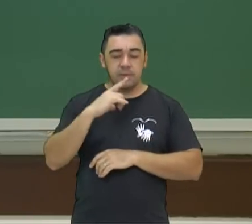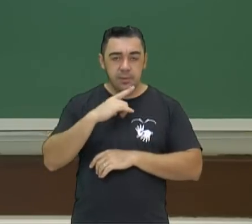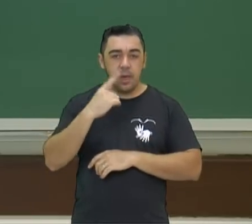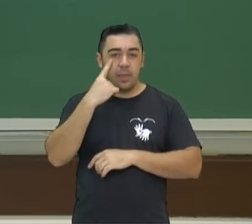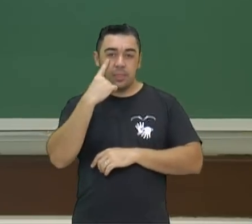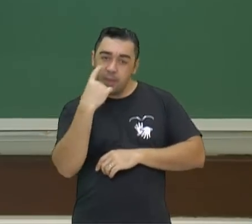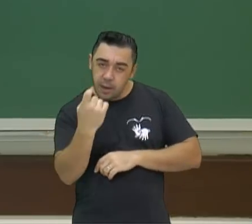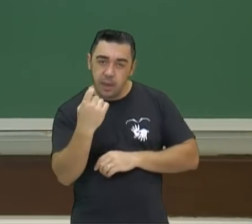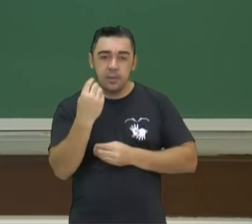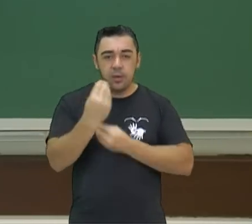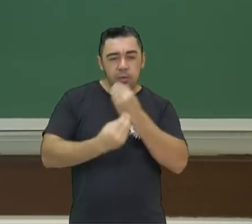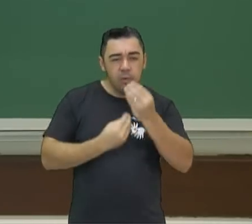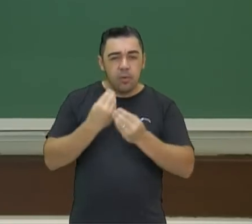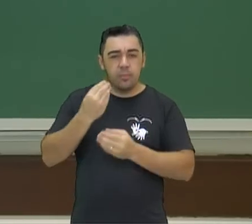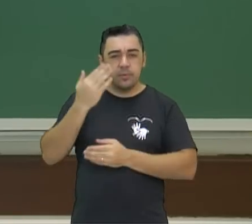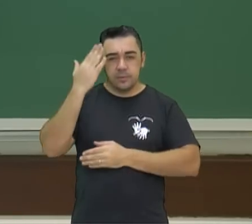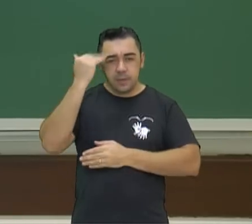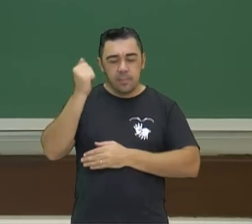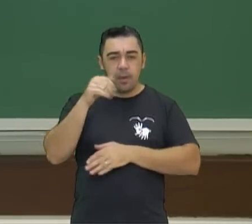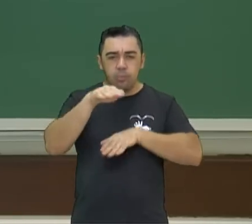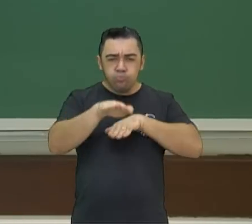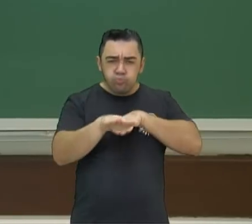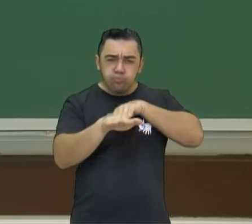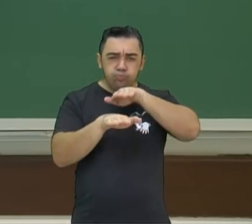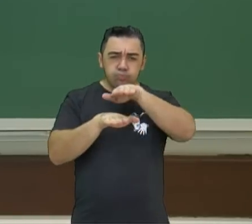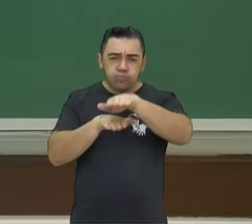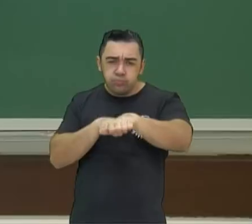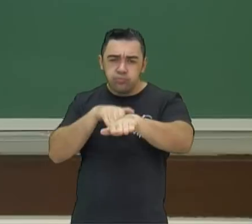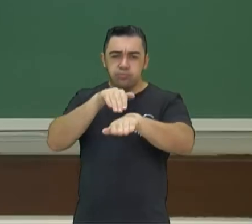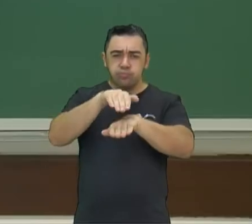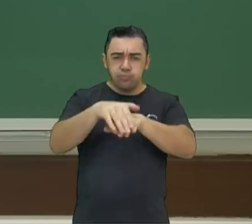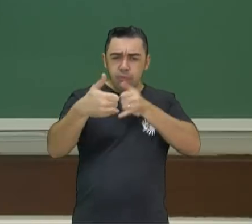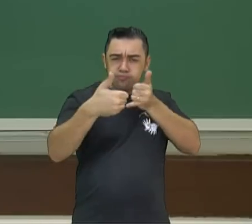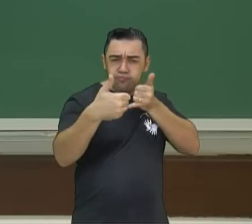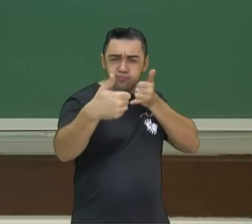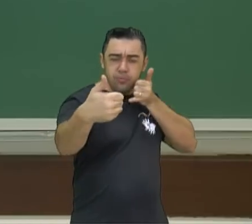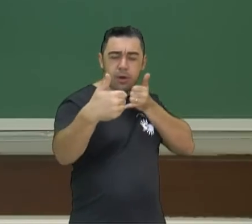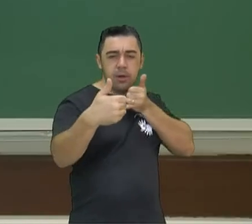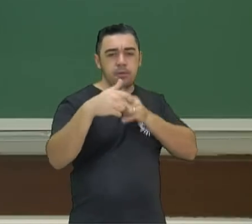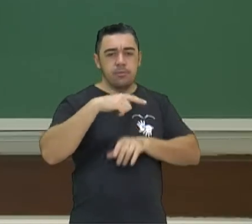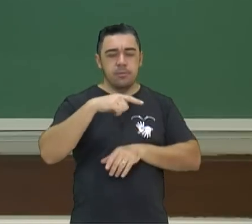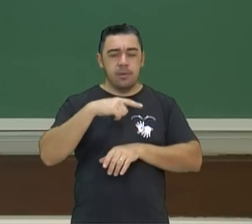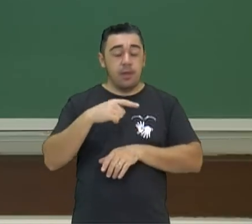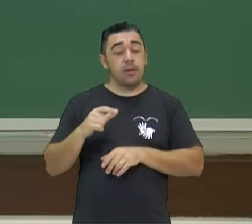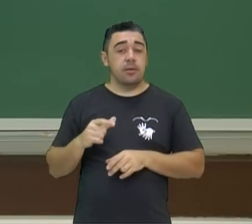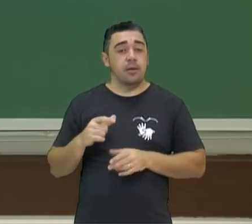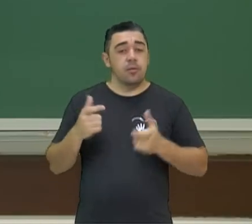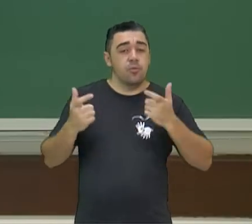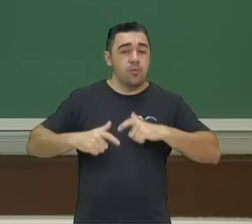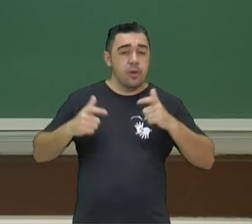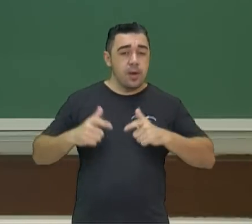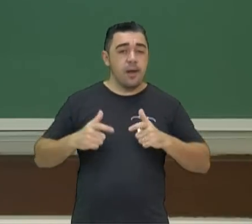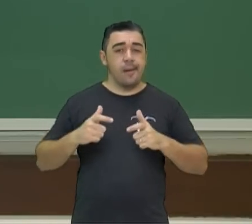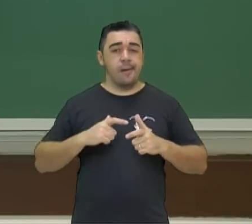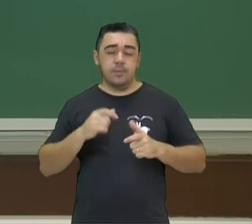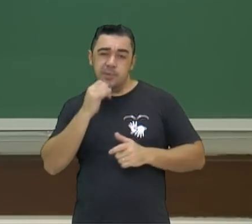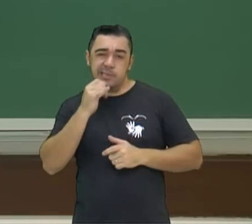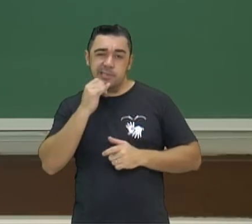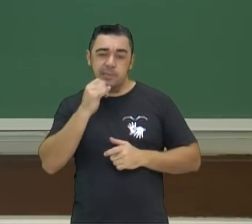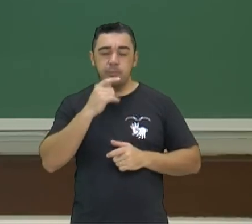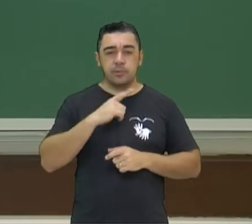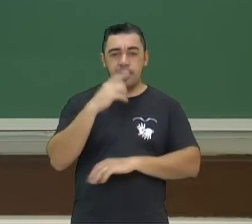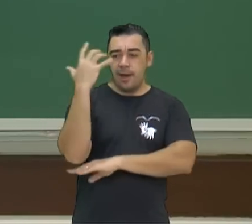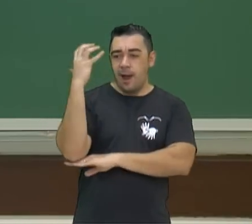praticar, em entender, A gente vê nos parques as pessoas praticando, tem 2 espaços, 2 árvores, já